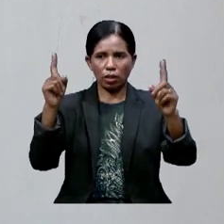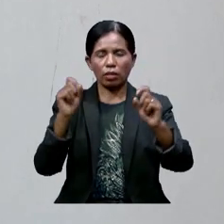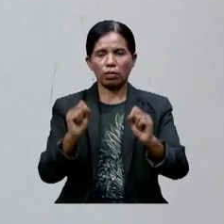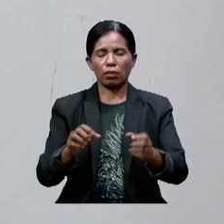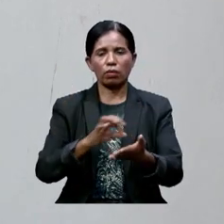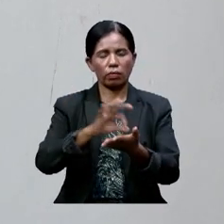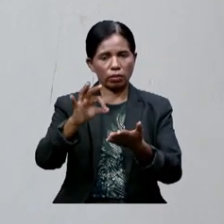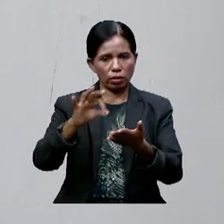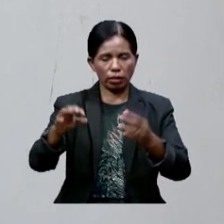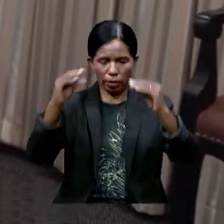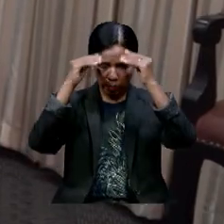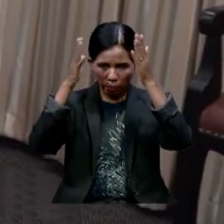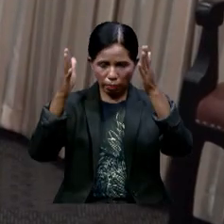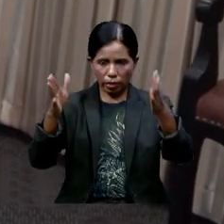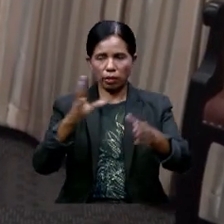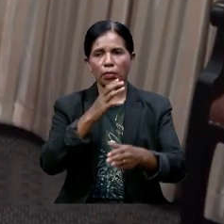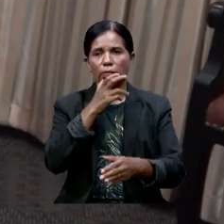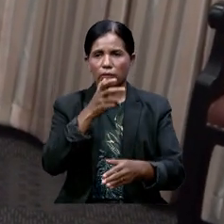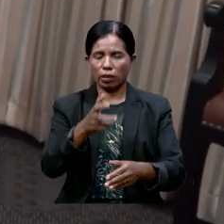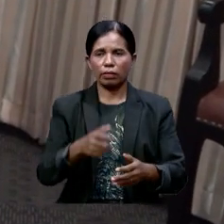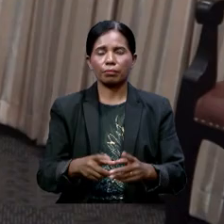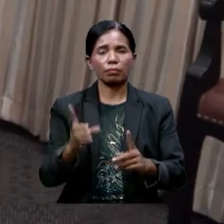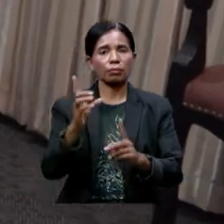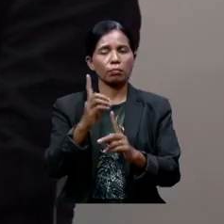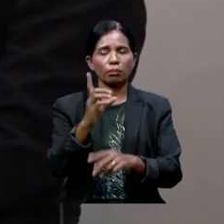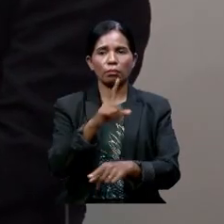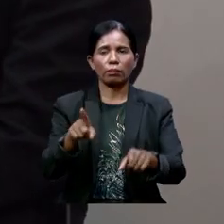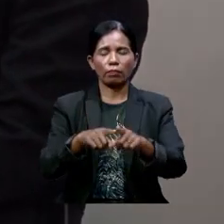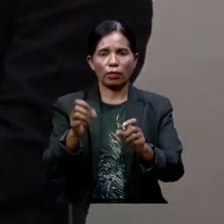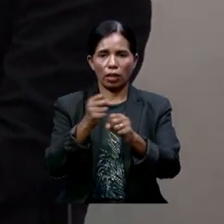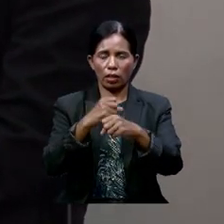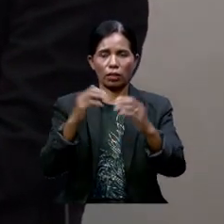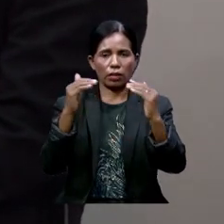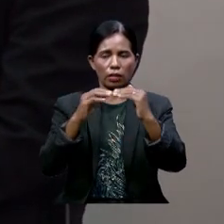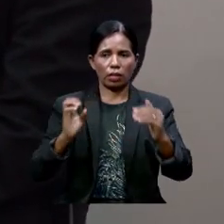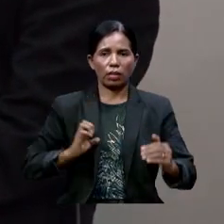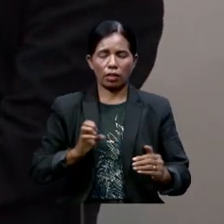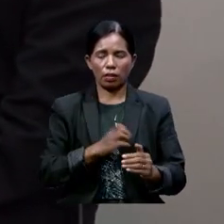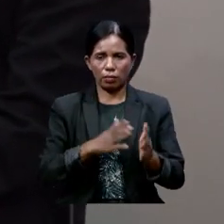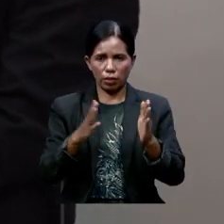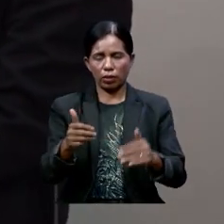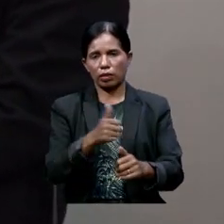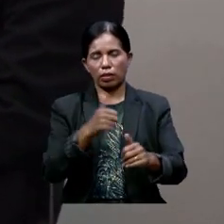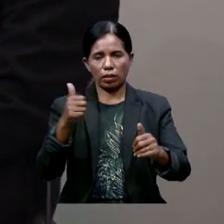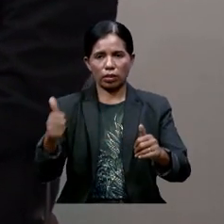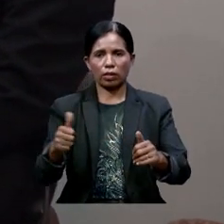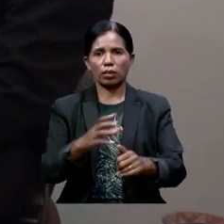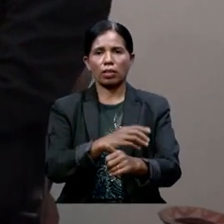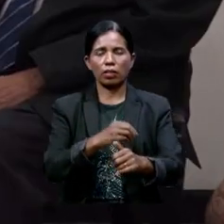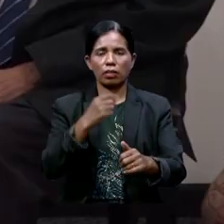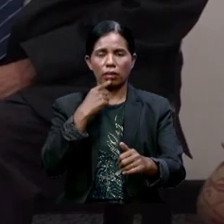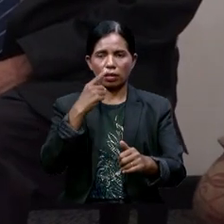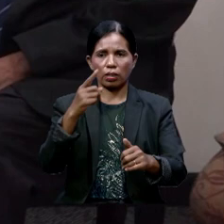formação dos professores de português. E agora, Hanesan, chefe do governo, ao encontro com o embaixador extraordinário no